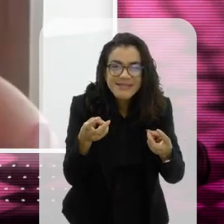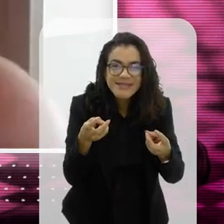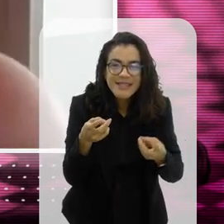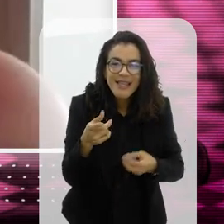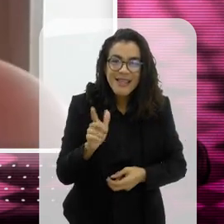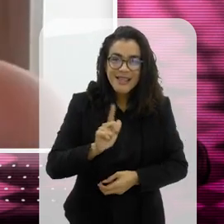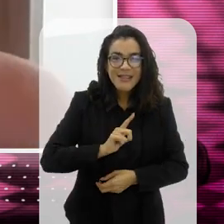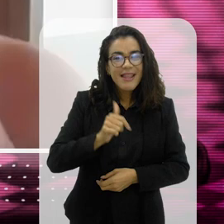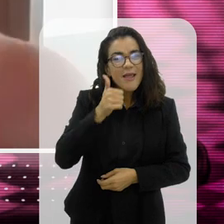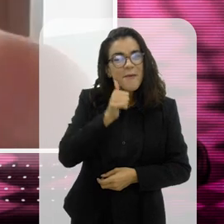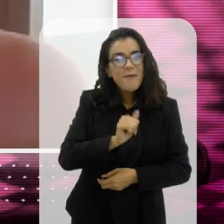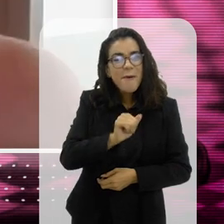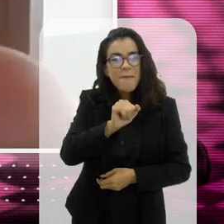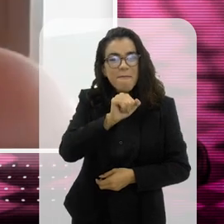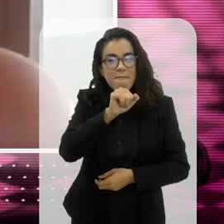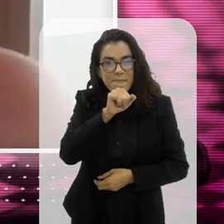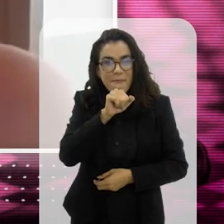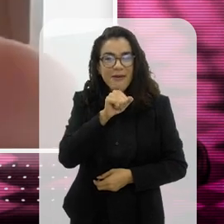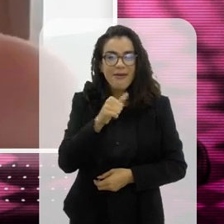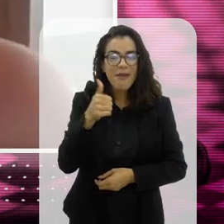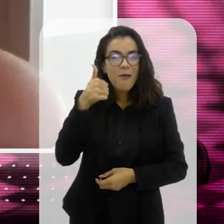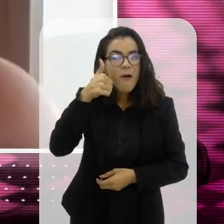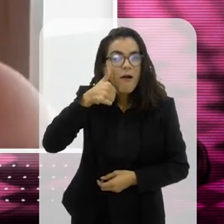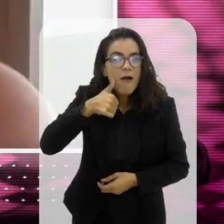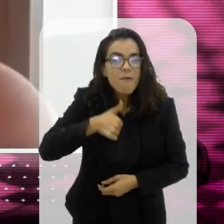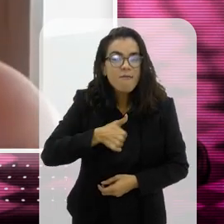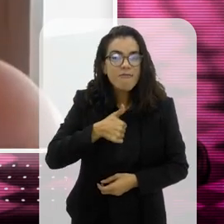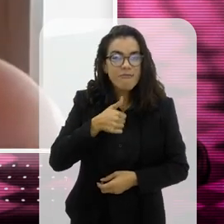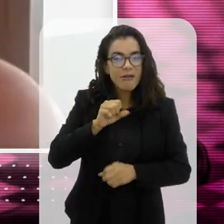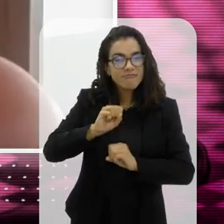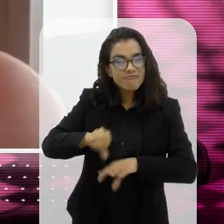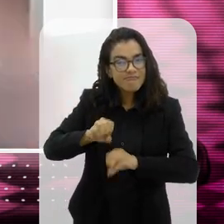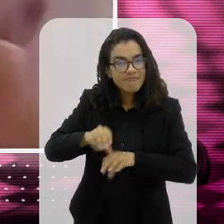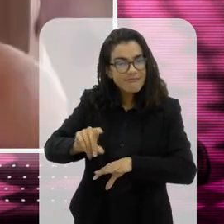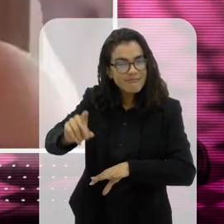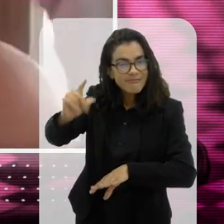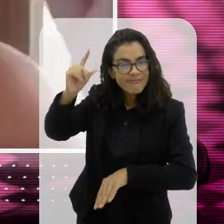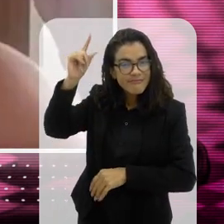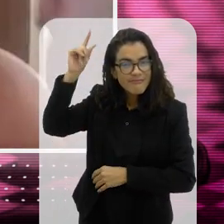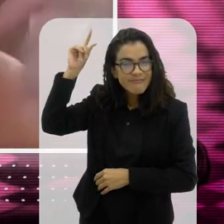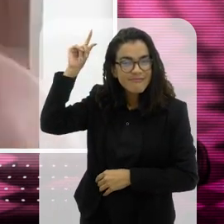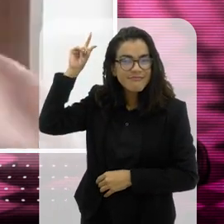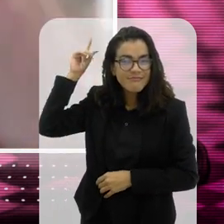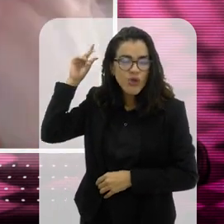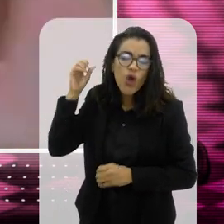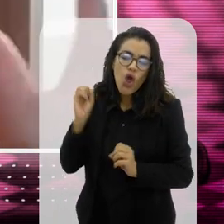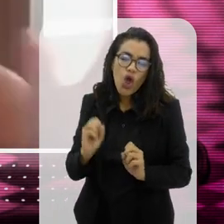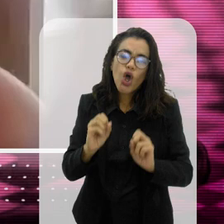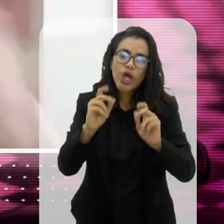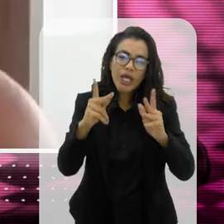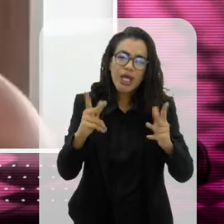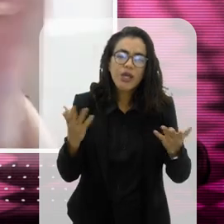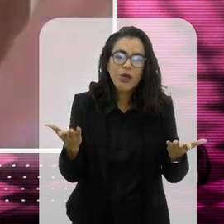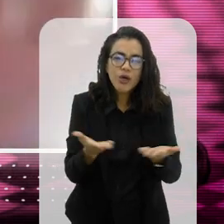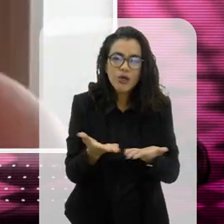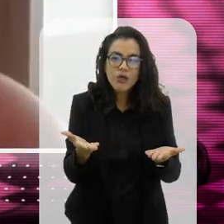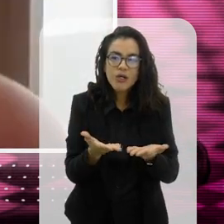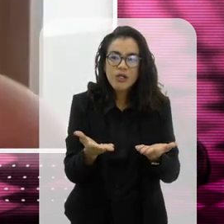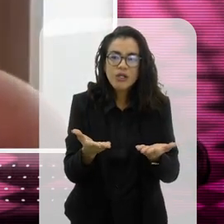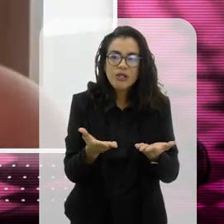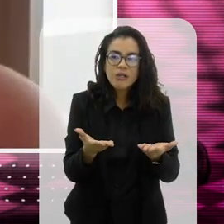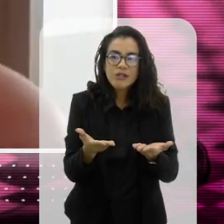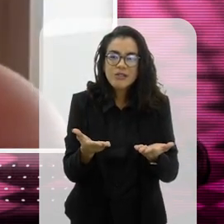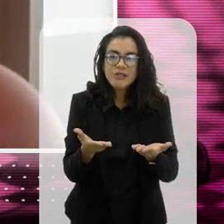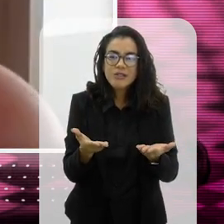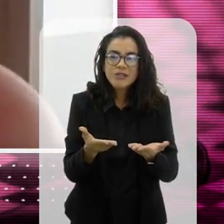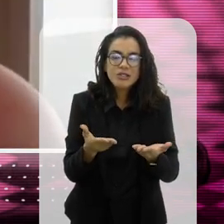Repara, ele teve uma mulher que ensinou isso para ele. E lá atrás, tudo bem, né? As mães hoje que estão